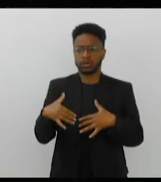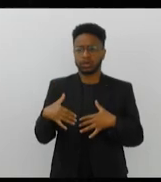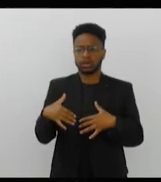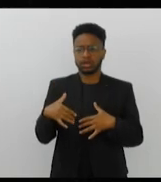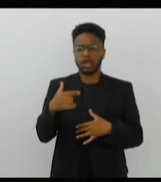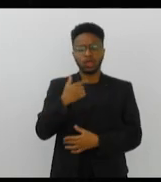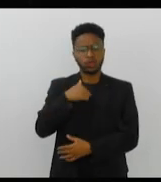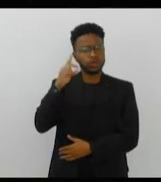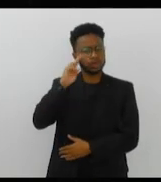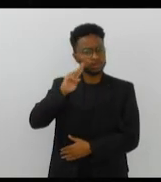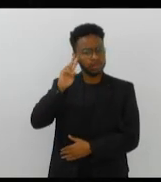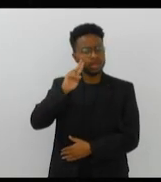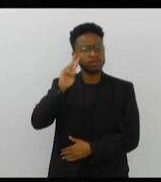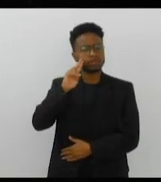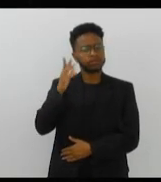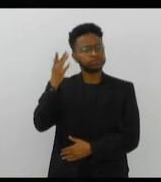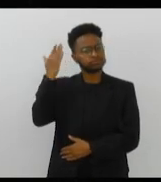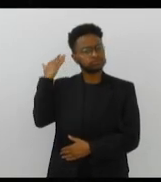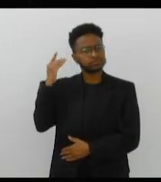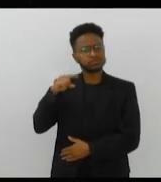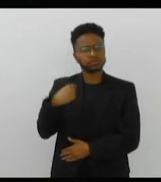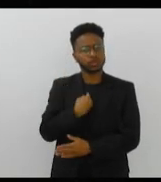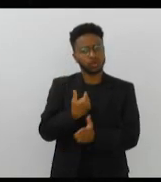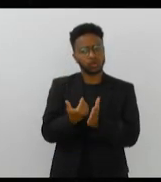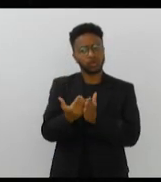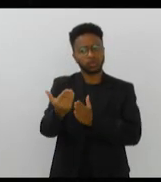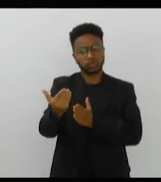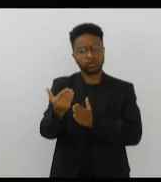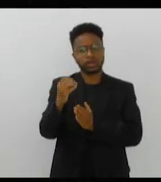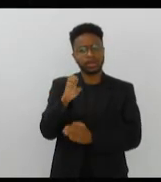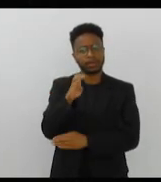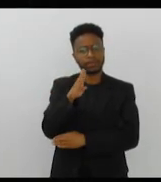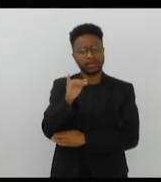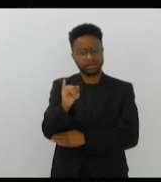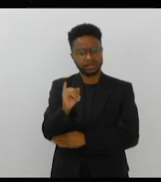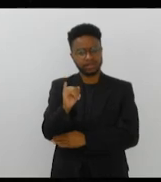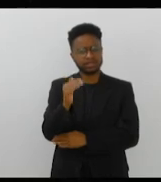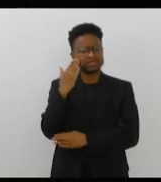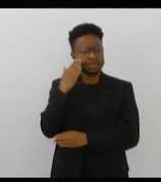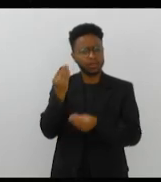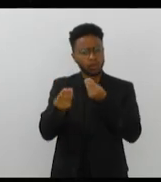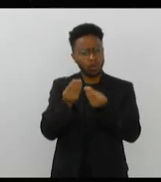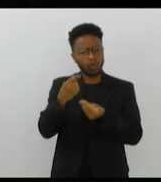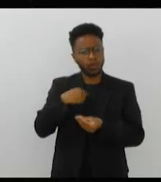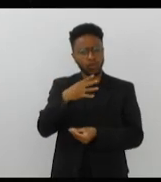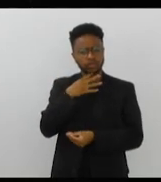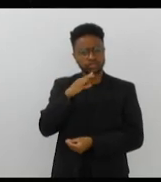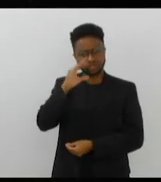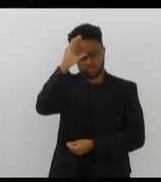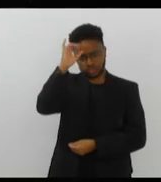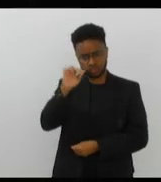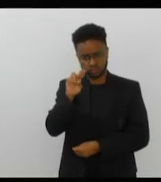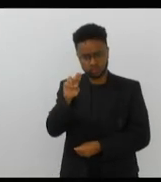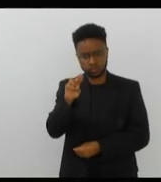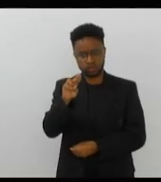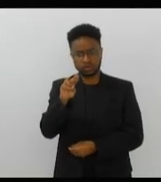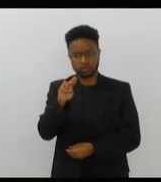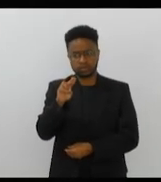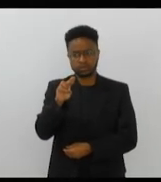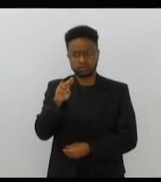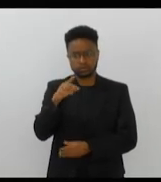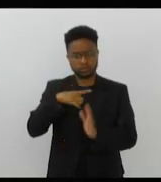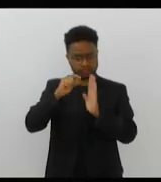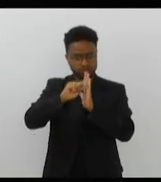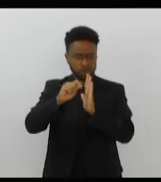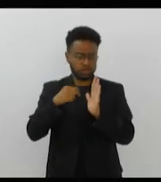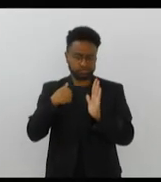eu lembro quando a gente começou lá atrás, na EBI. Você sabe como é que eu conheci Tia Ju? Eu estava passando por um... Está escrito aqui, gente, mas